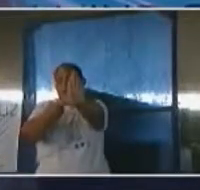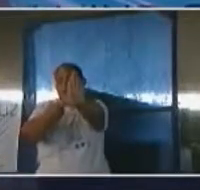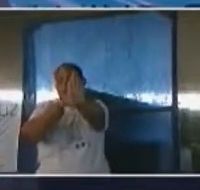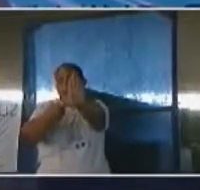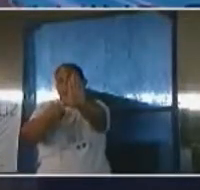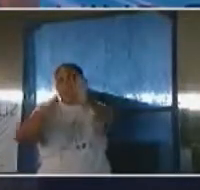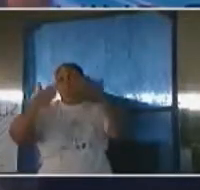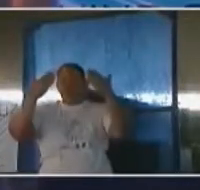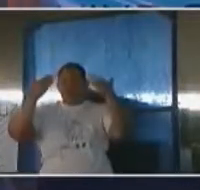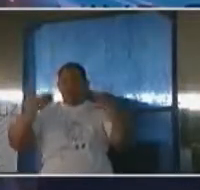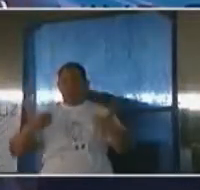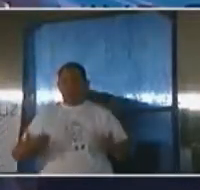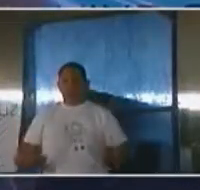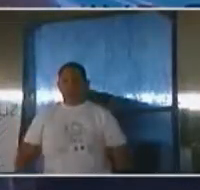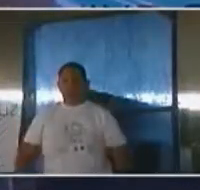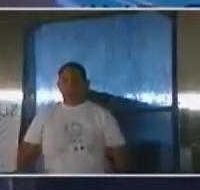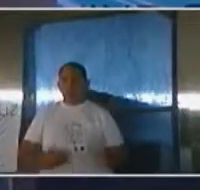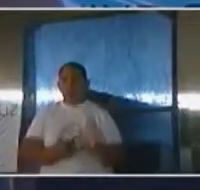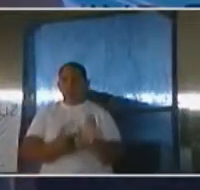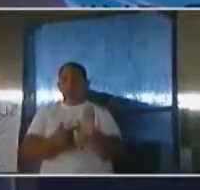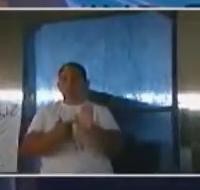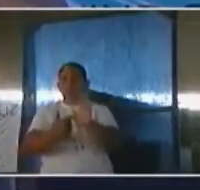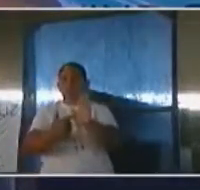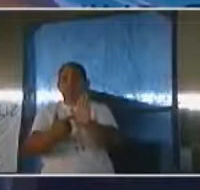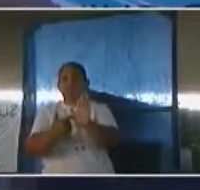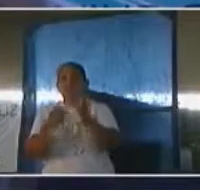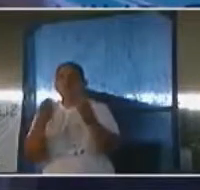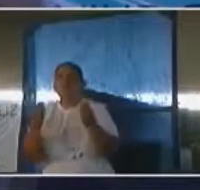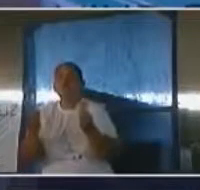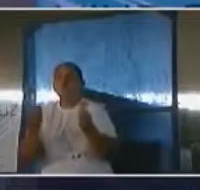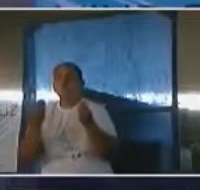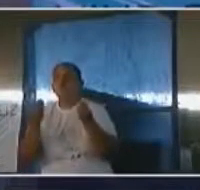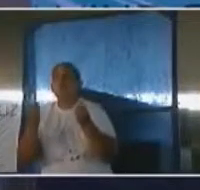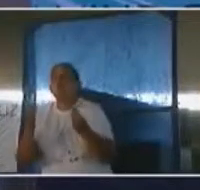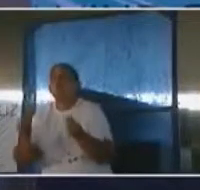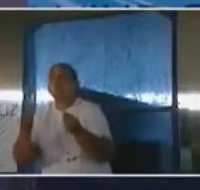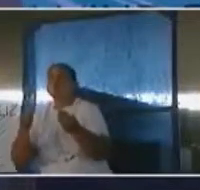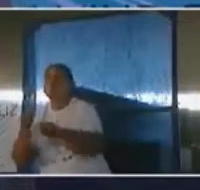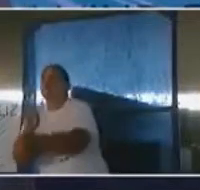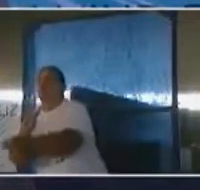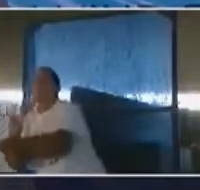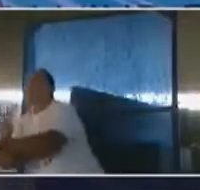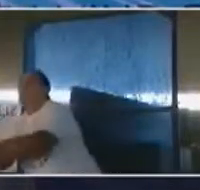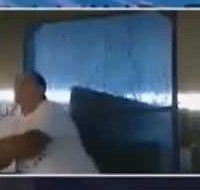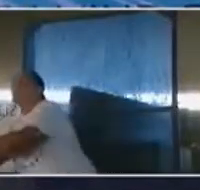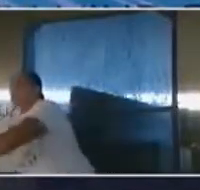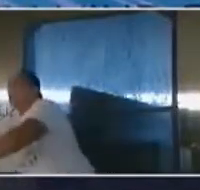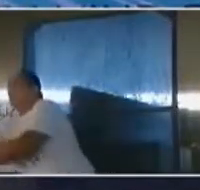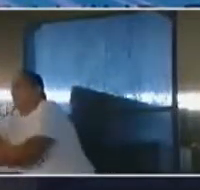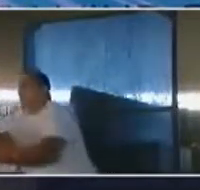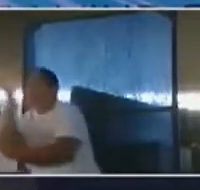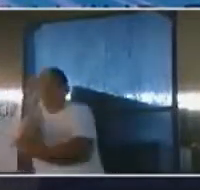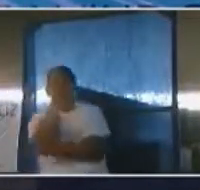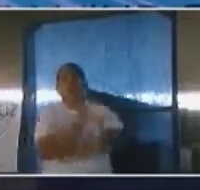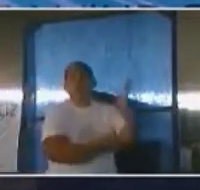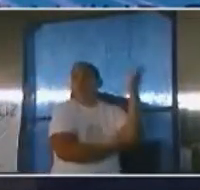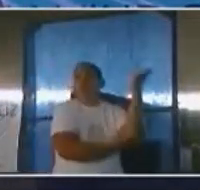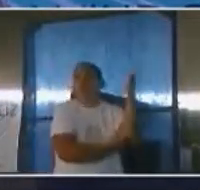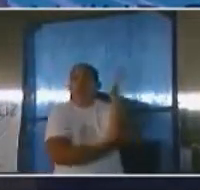da civilização para dentro da natureza e aquilo que ela deixa, as pegadas que ela deixa.